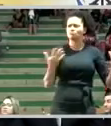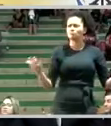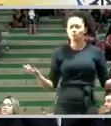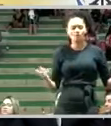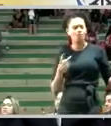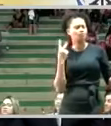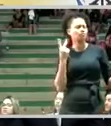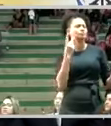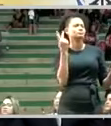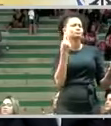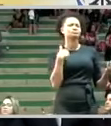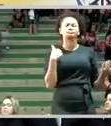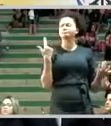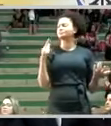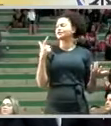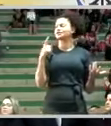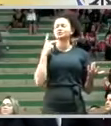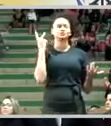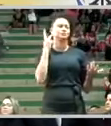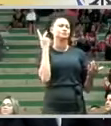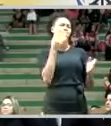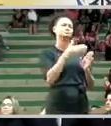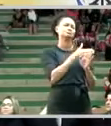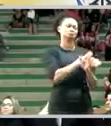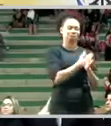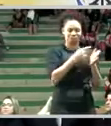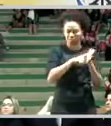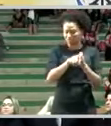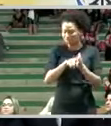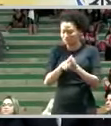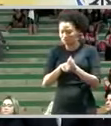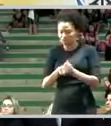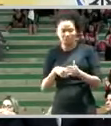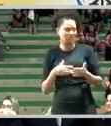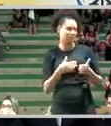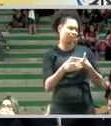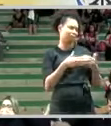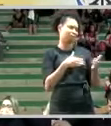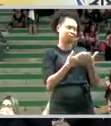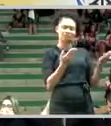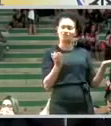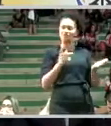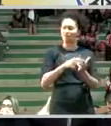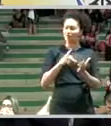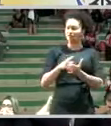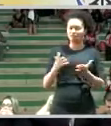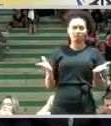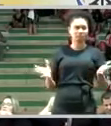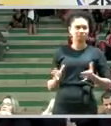dele?" "Tem não, senhor. Já pesquisamos, tem história não. É um Zé Ninguém de verdade."